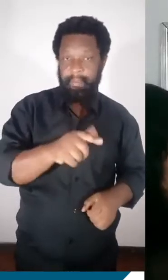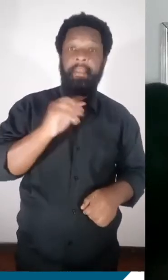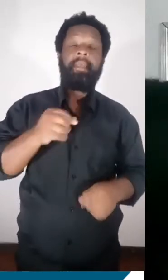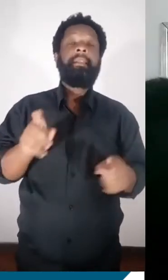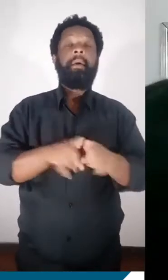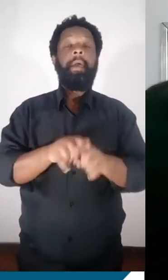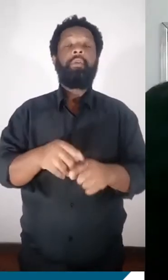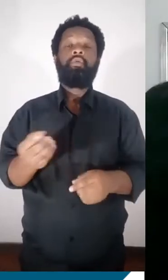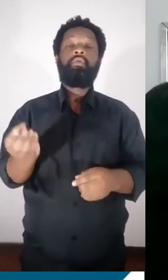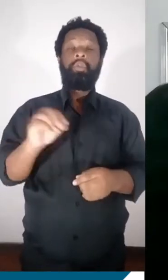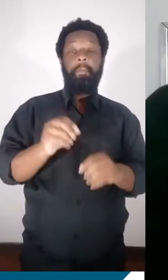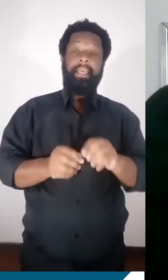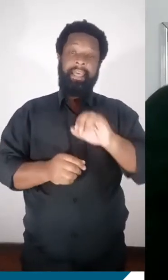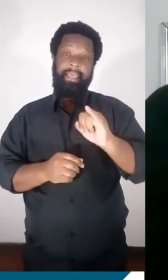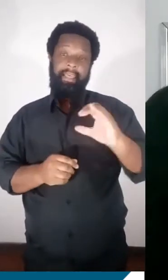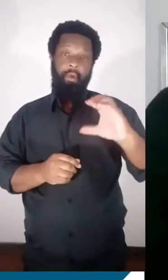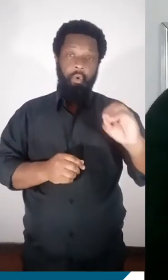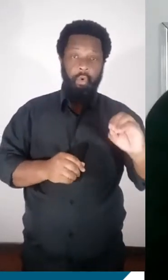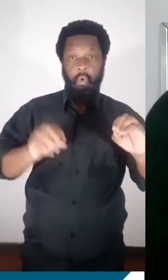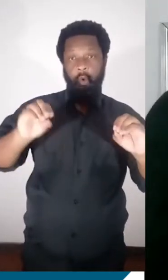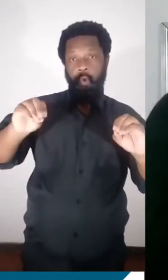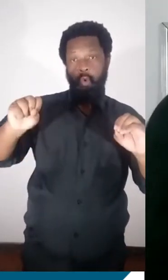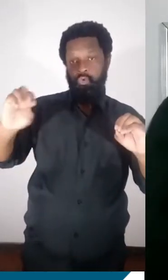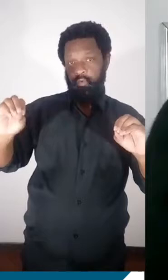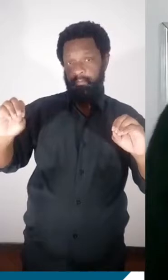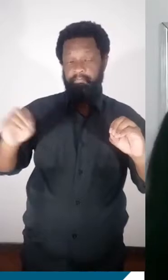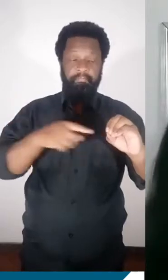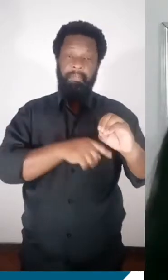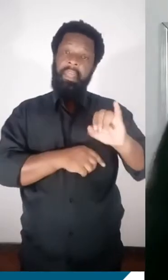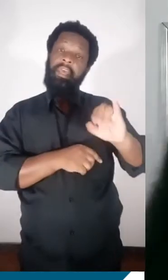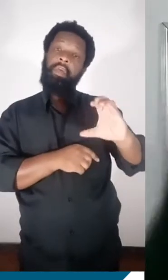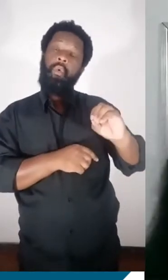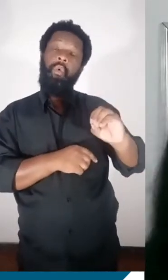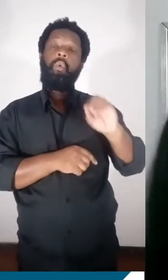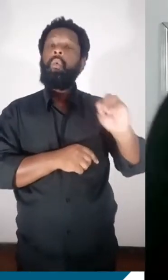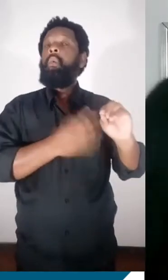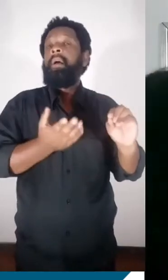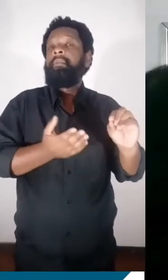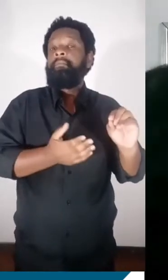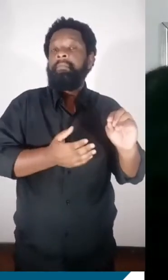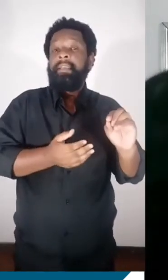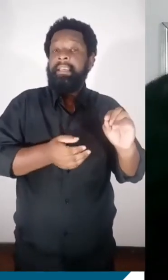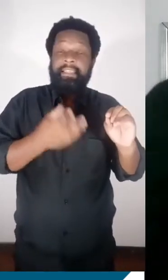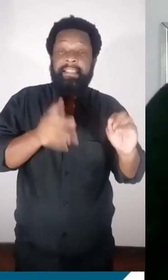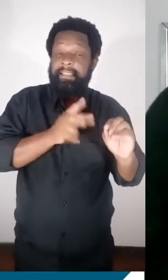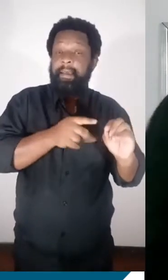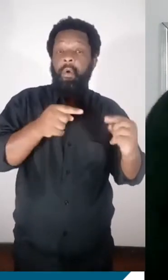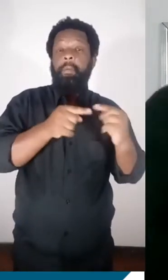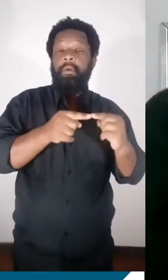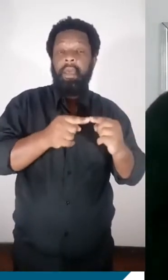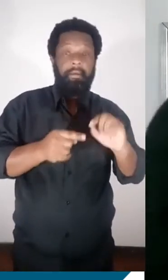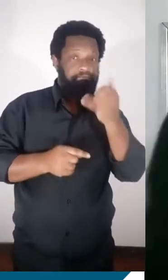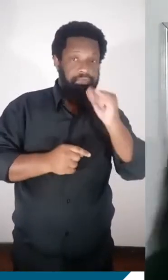metal, e esse sufixo que pode ser ico ou oso. O ico nós vamos utilizar quando nós quisermos nos